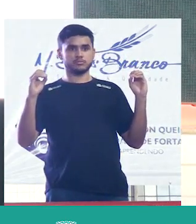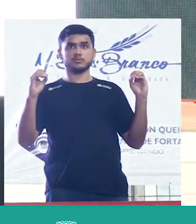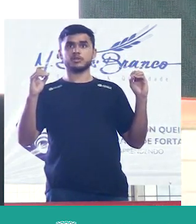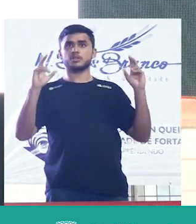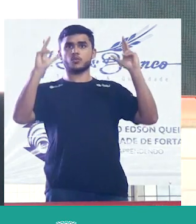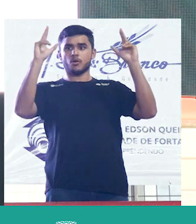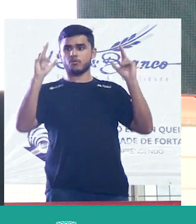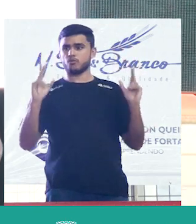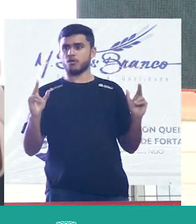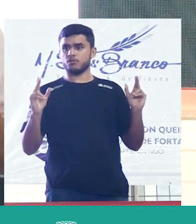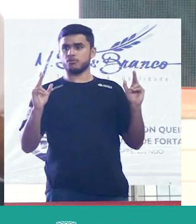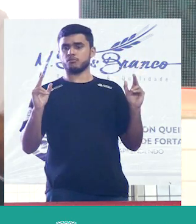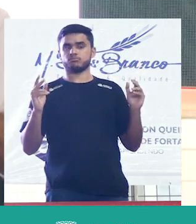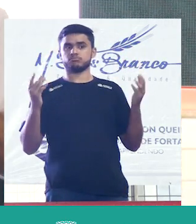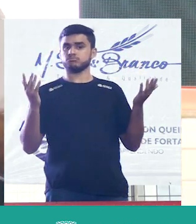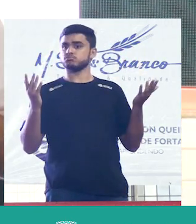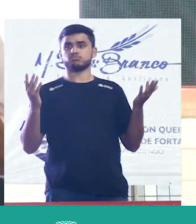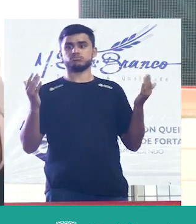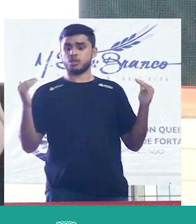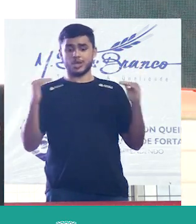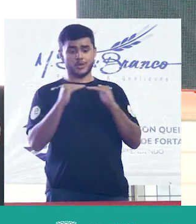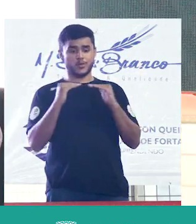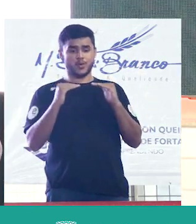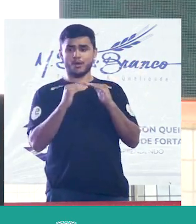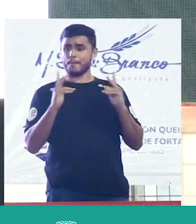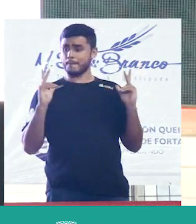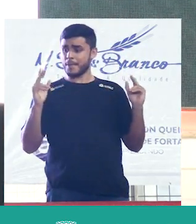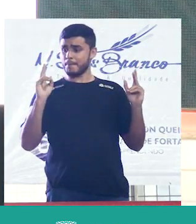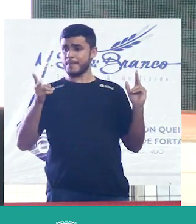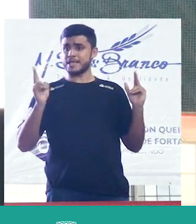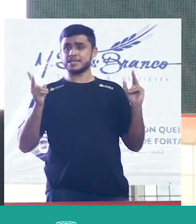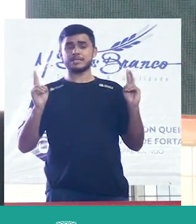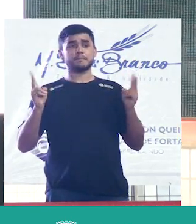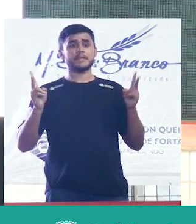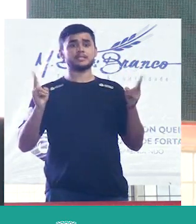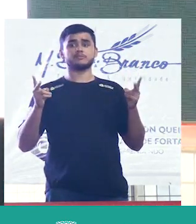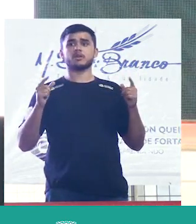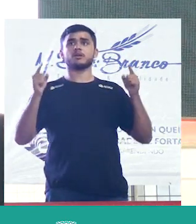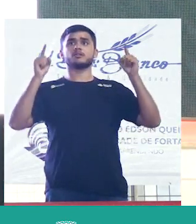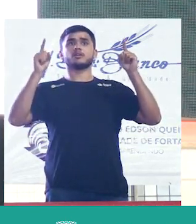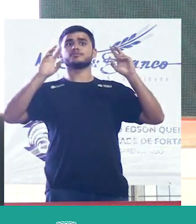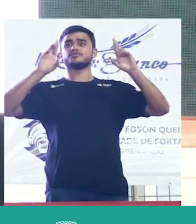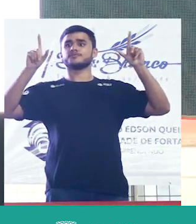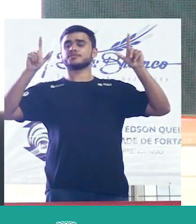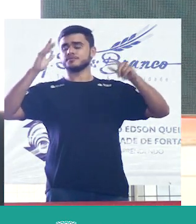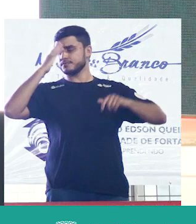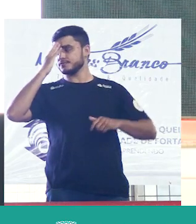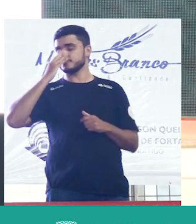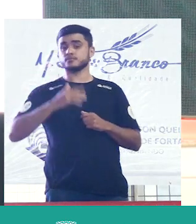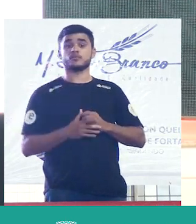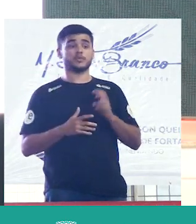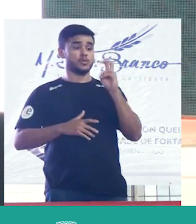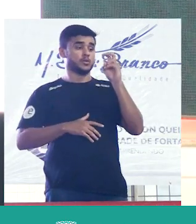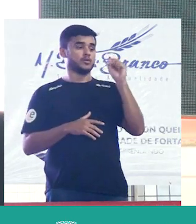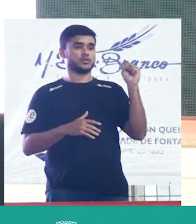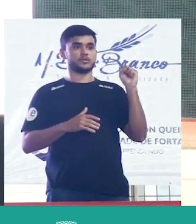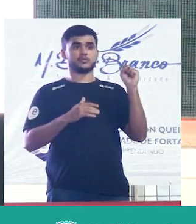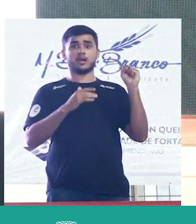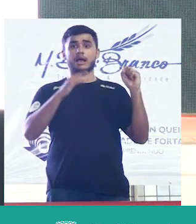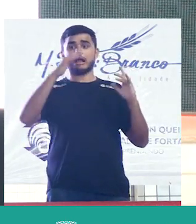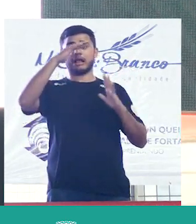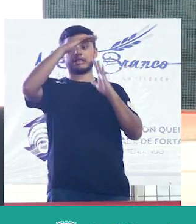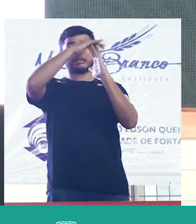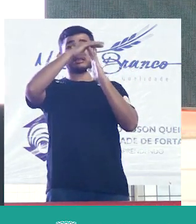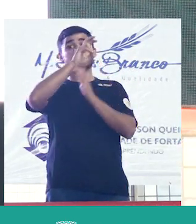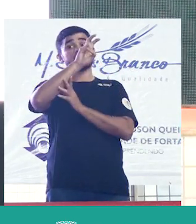mesma proporção? Claro que não está, pessoal. Uma análise rápida: de 58 para